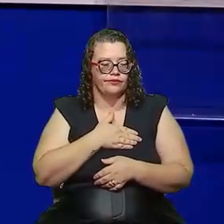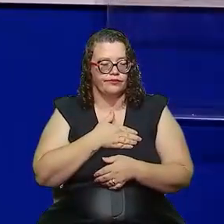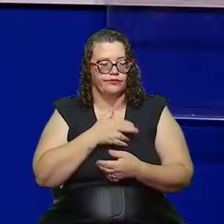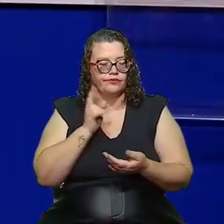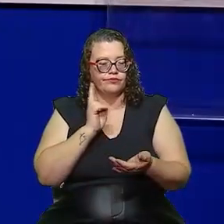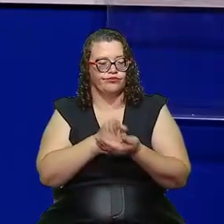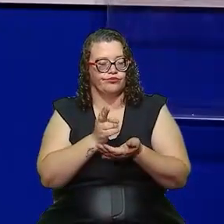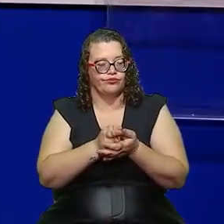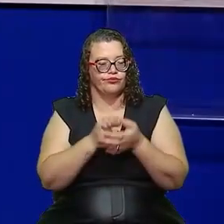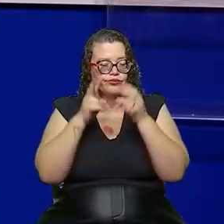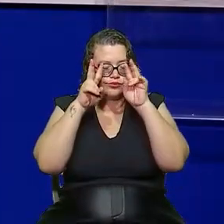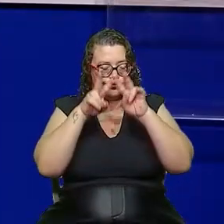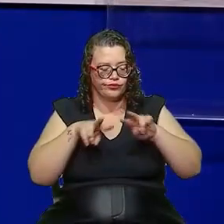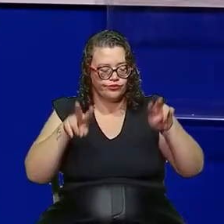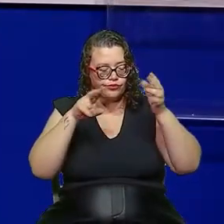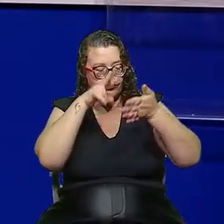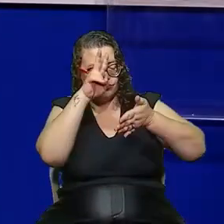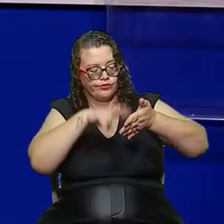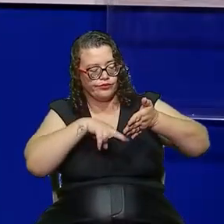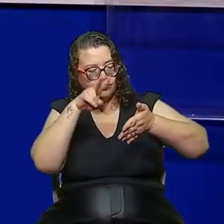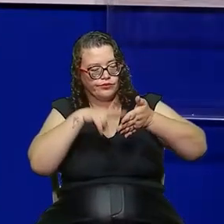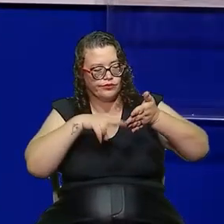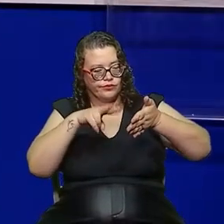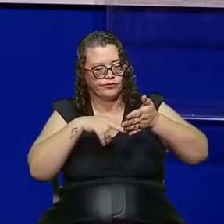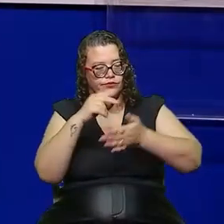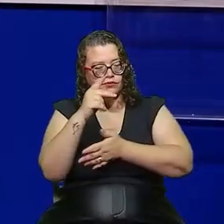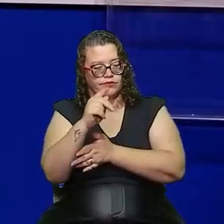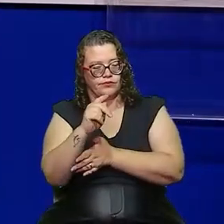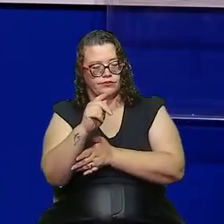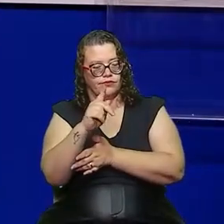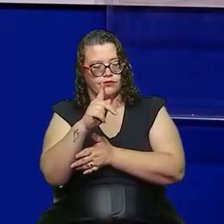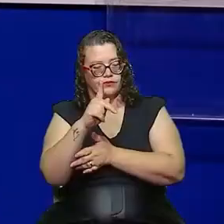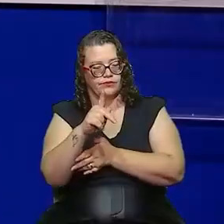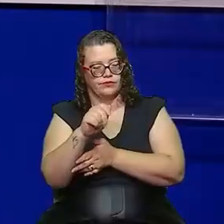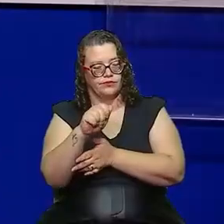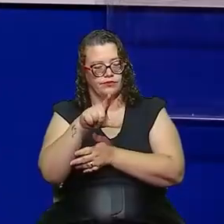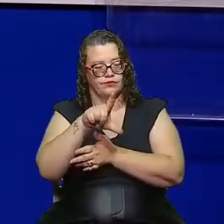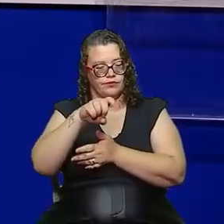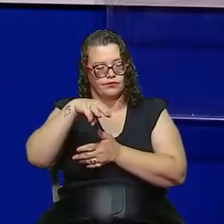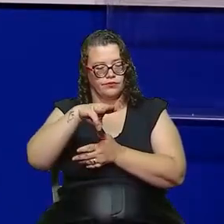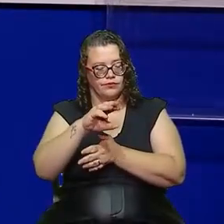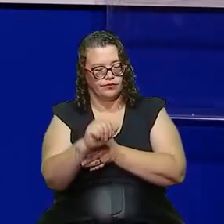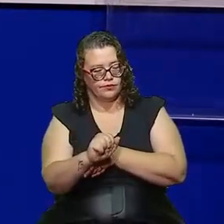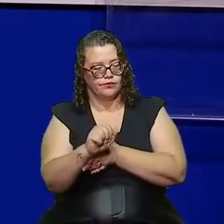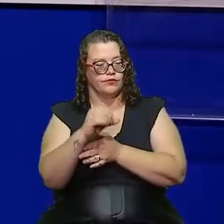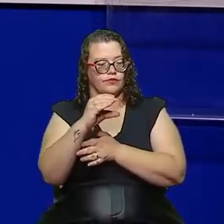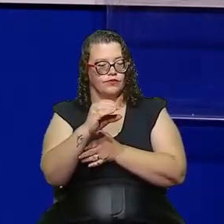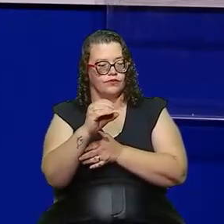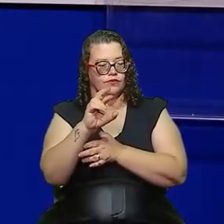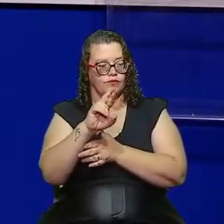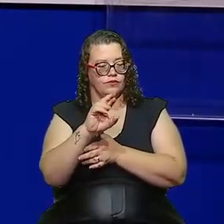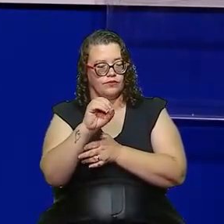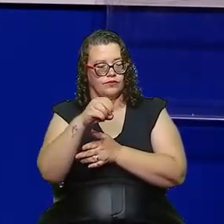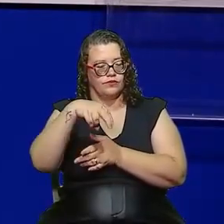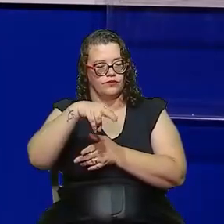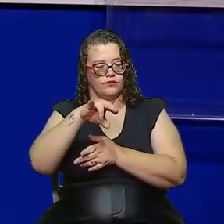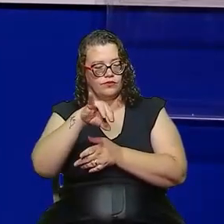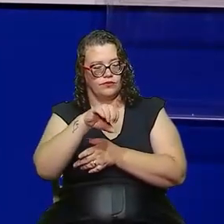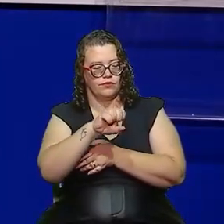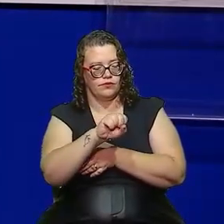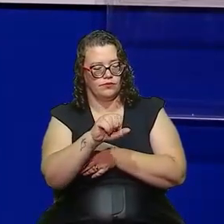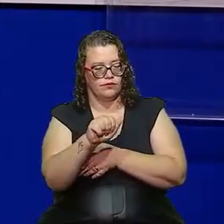da Paloma, né? A Paloma é uma cronista de mão cheia, além de tudo que foi dito, né,